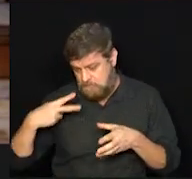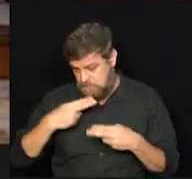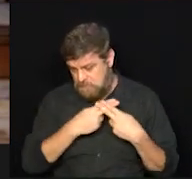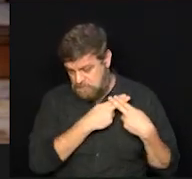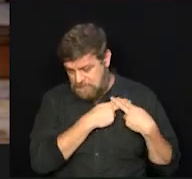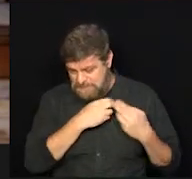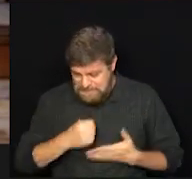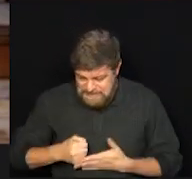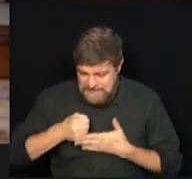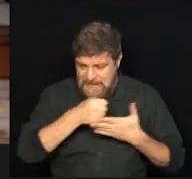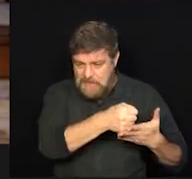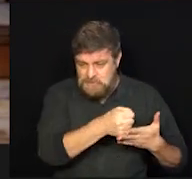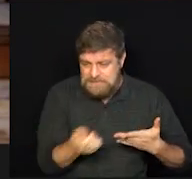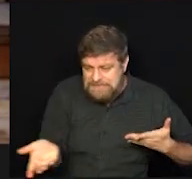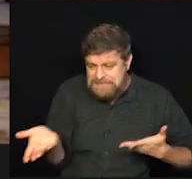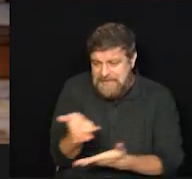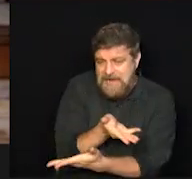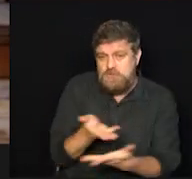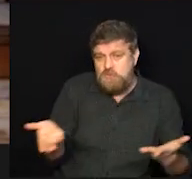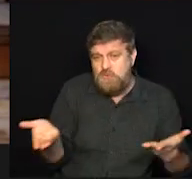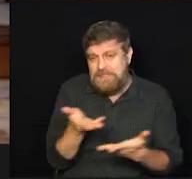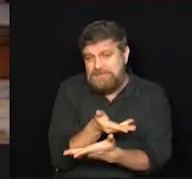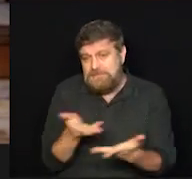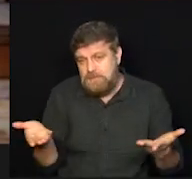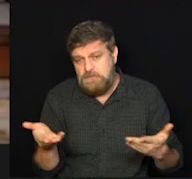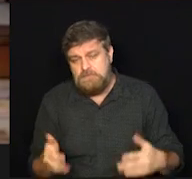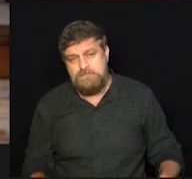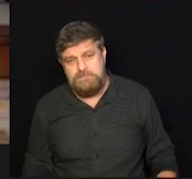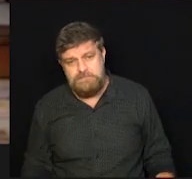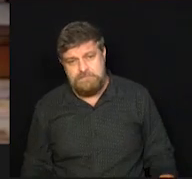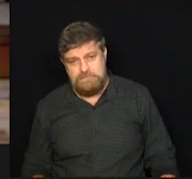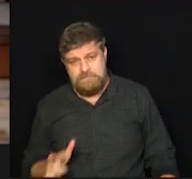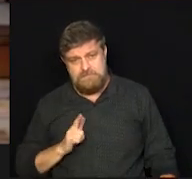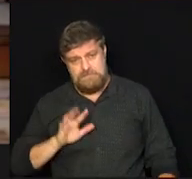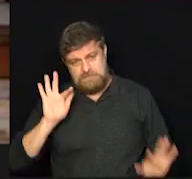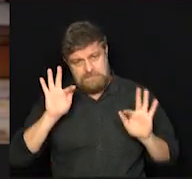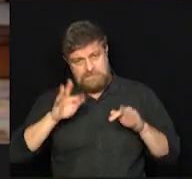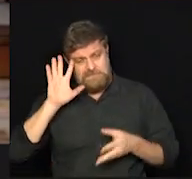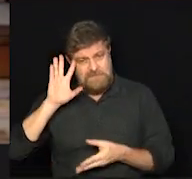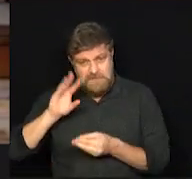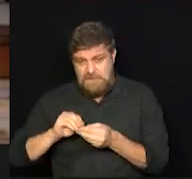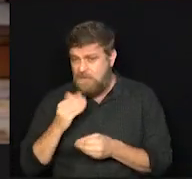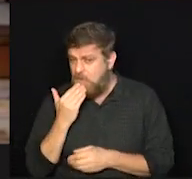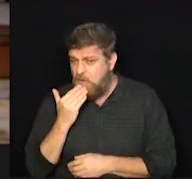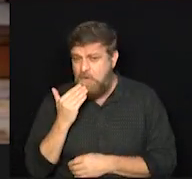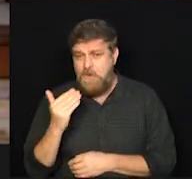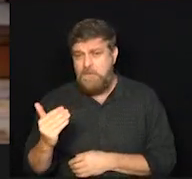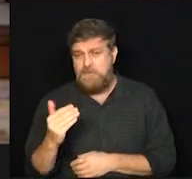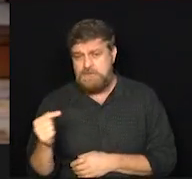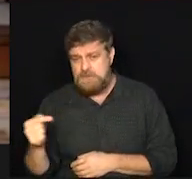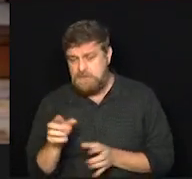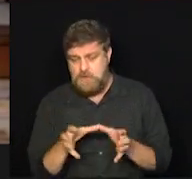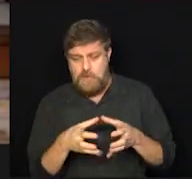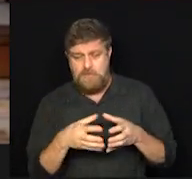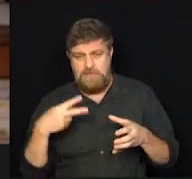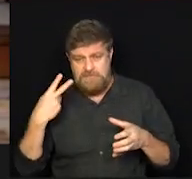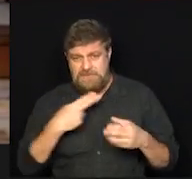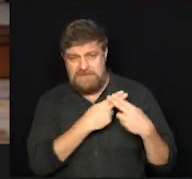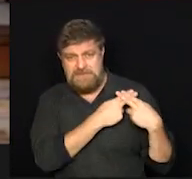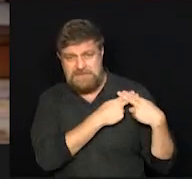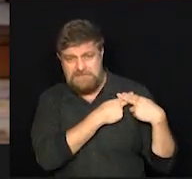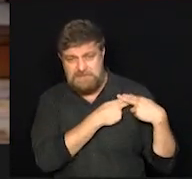ajudar nessa articulação E aí para finalizar solicitar dessa comissão